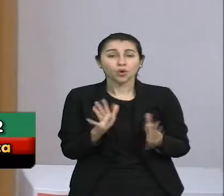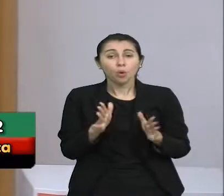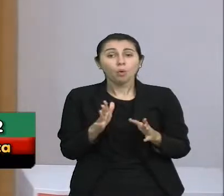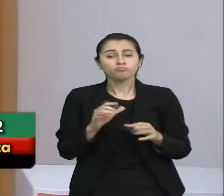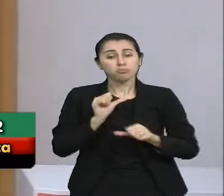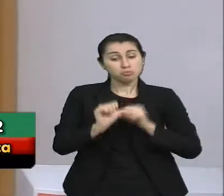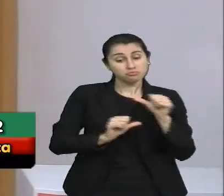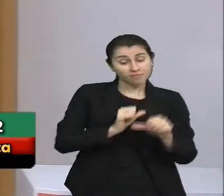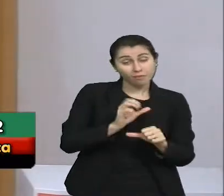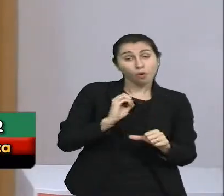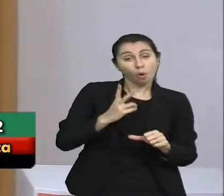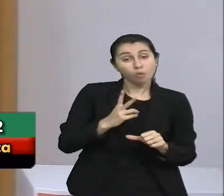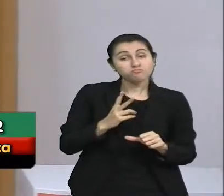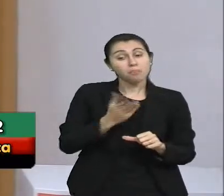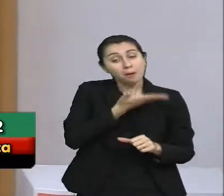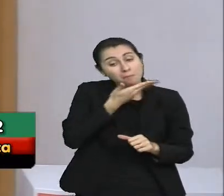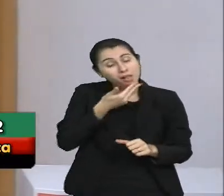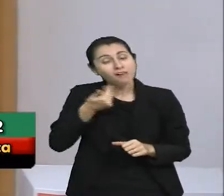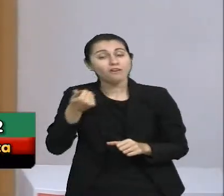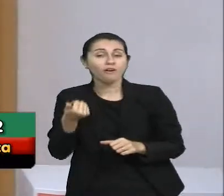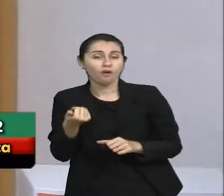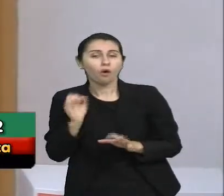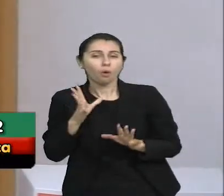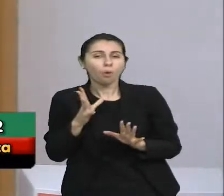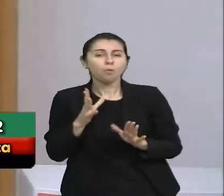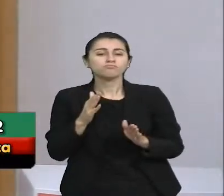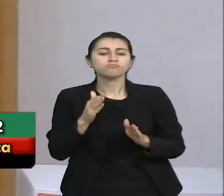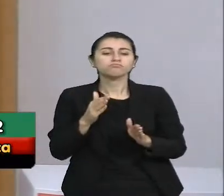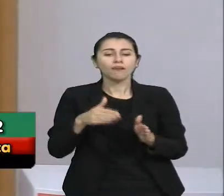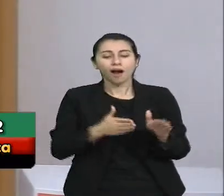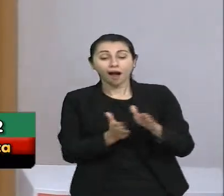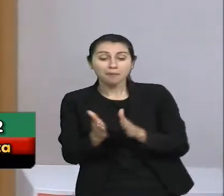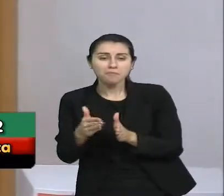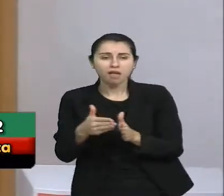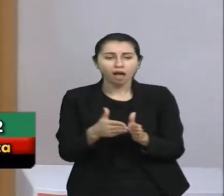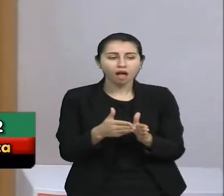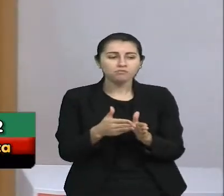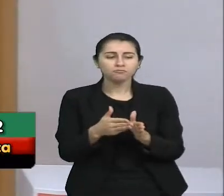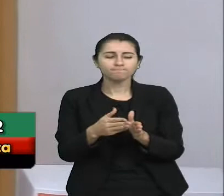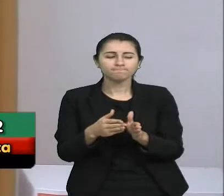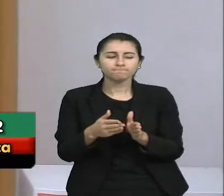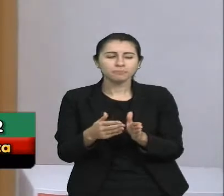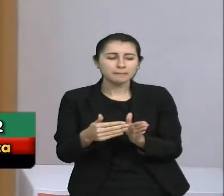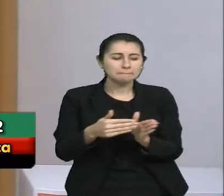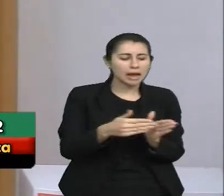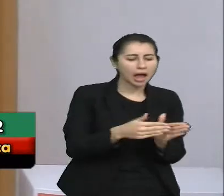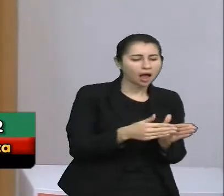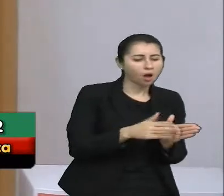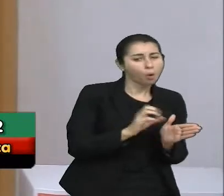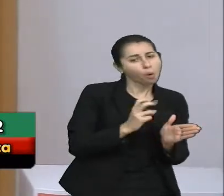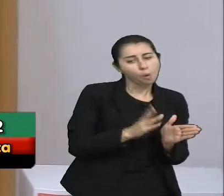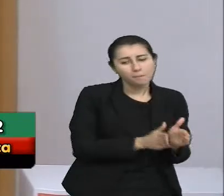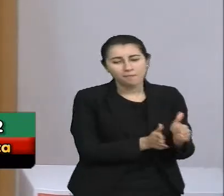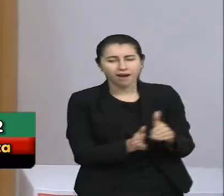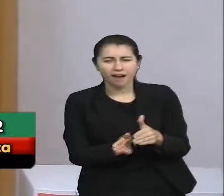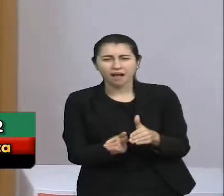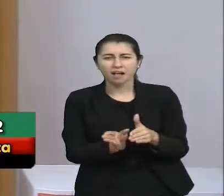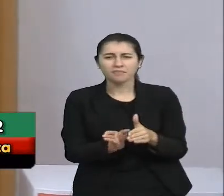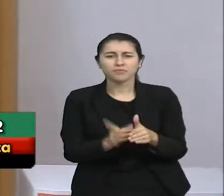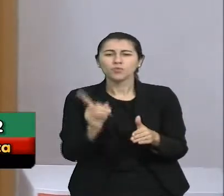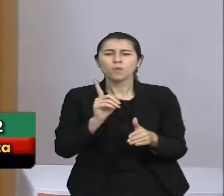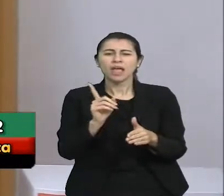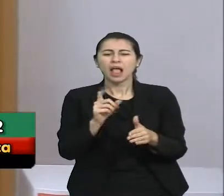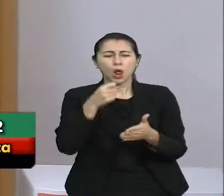ou talvez alternamos um pouco a nossa caminhada. Mas isso não significa que saímos da luta, porque cremos na